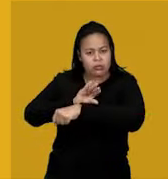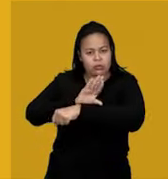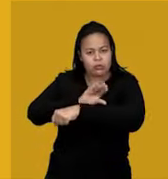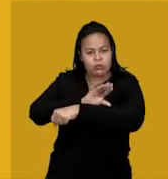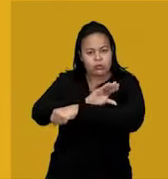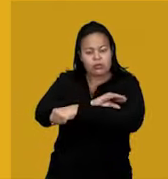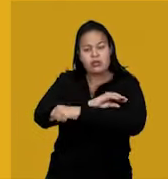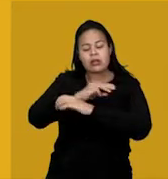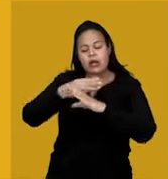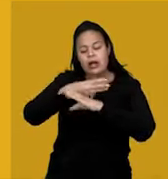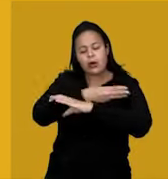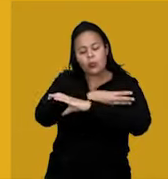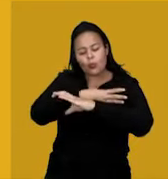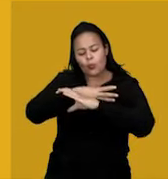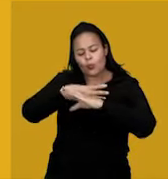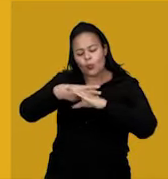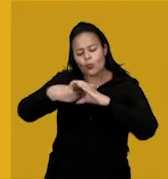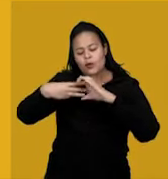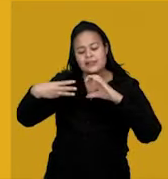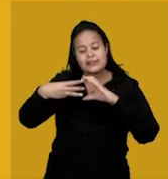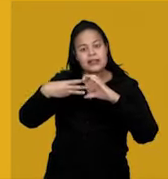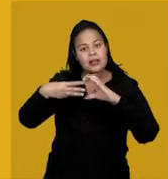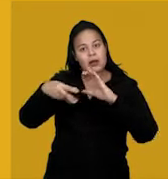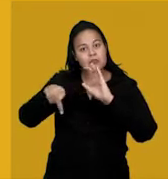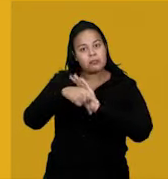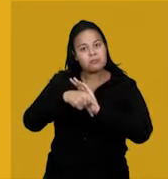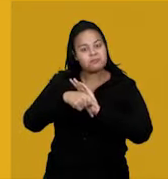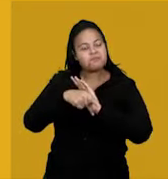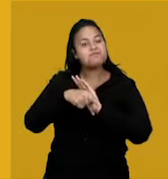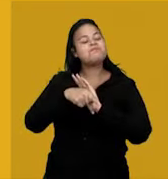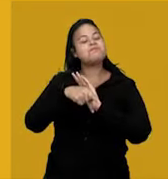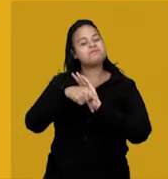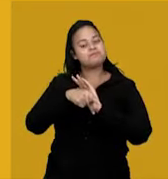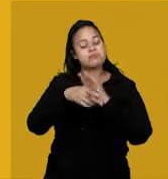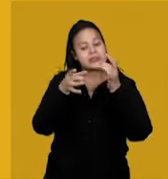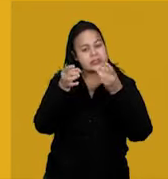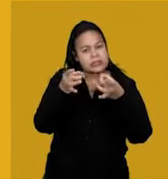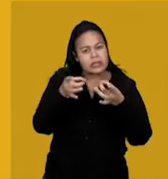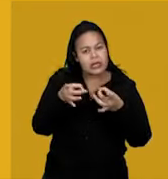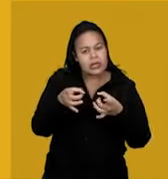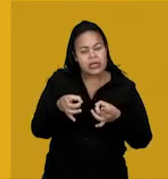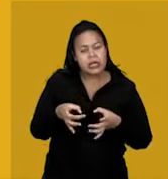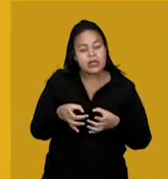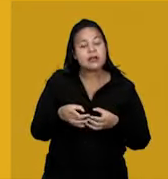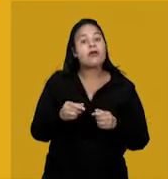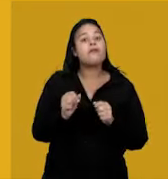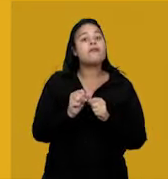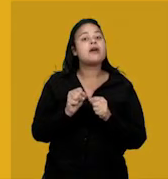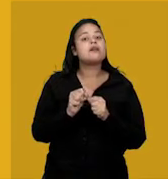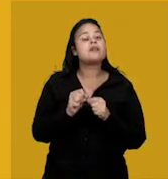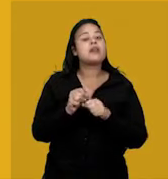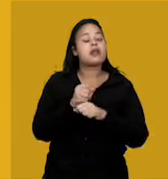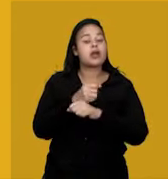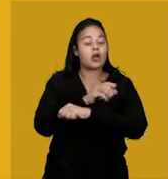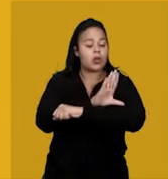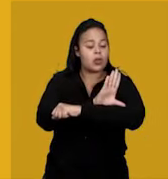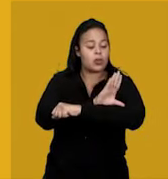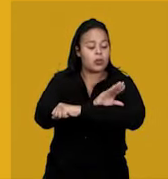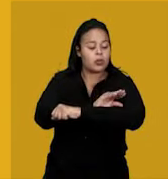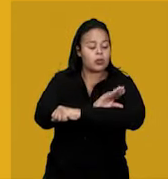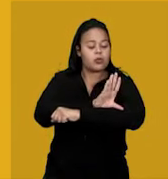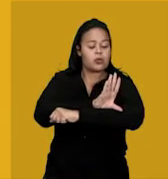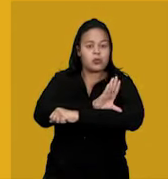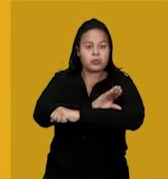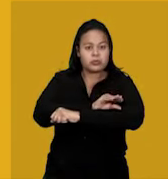alongadas e especializadas. Elas são especializadas em realizar contrações, que